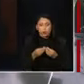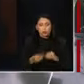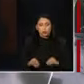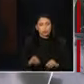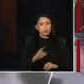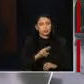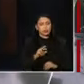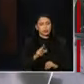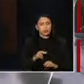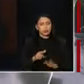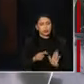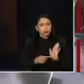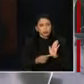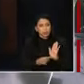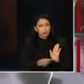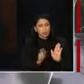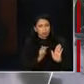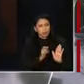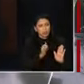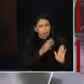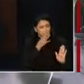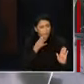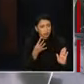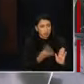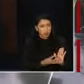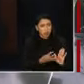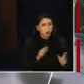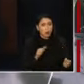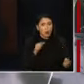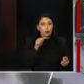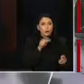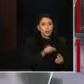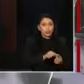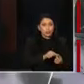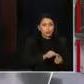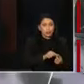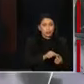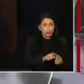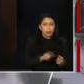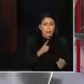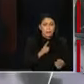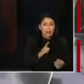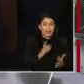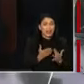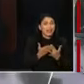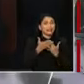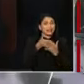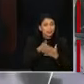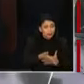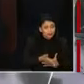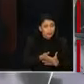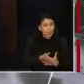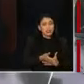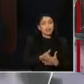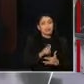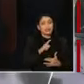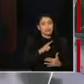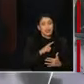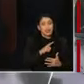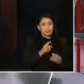na narrativa da acusação, um fim em si mesmo, mas um meio para praticar outros crimes mais